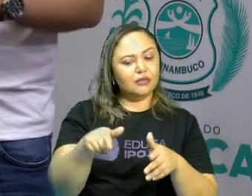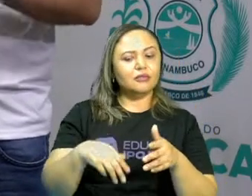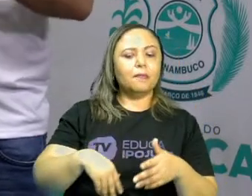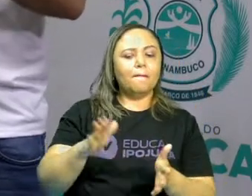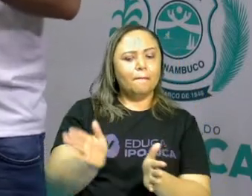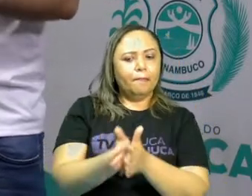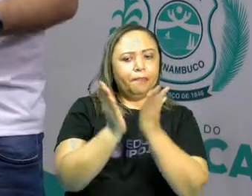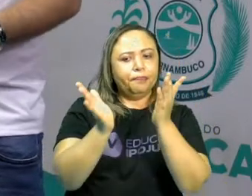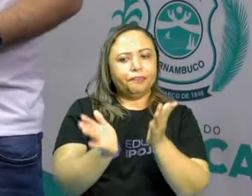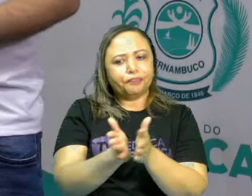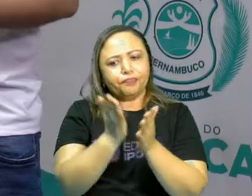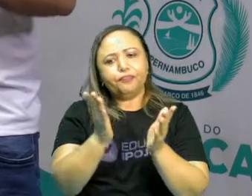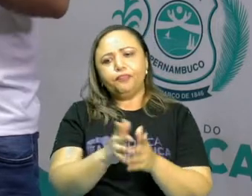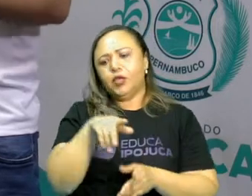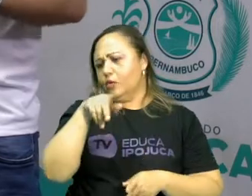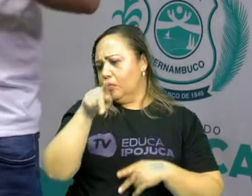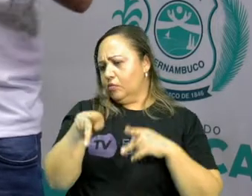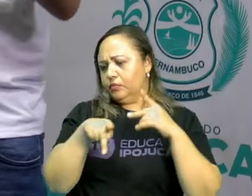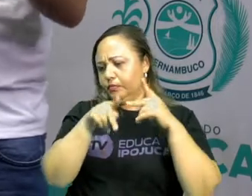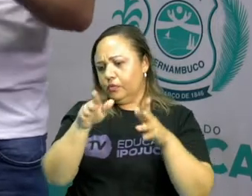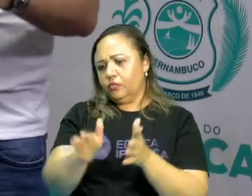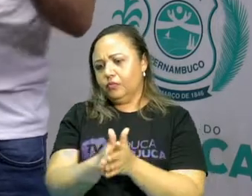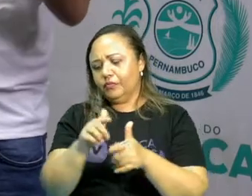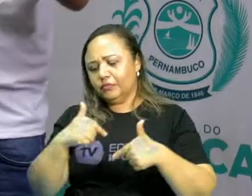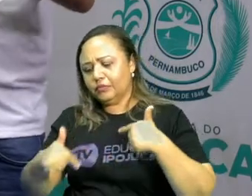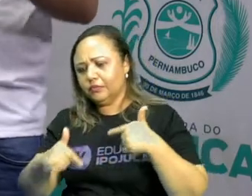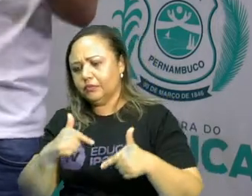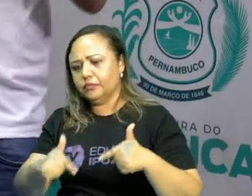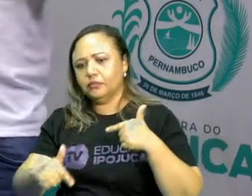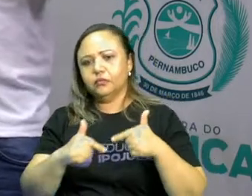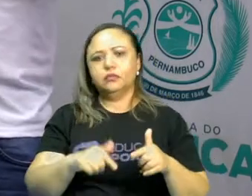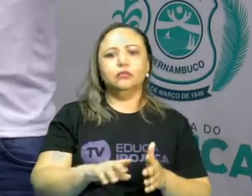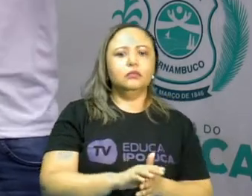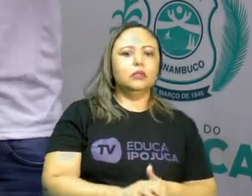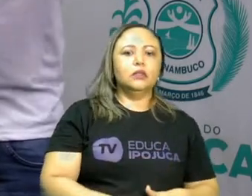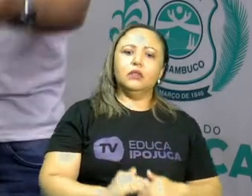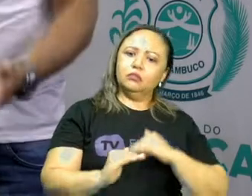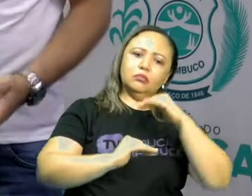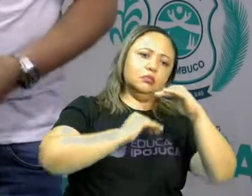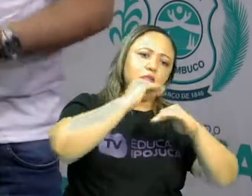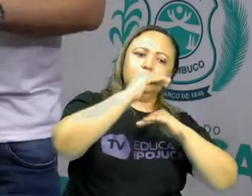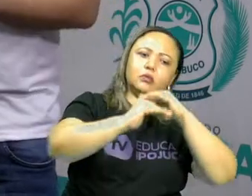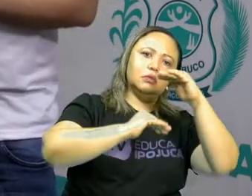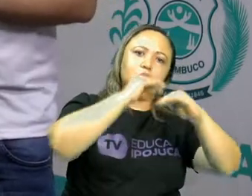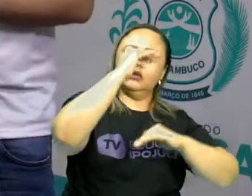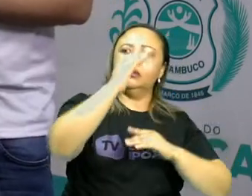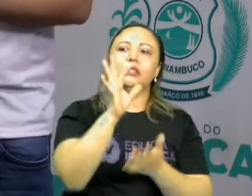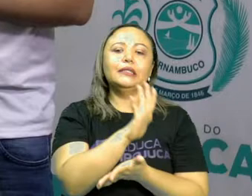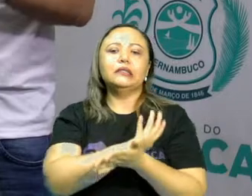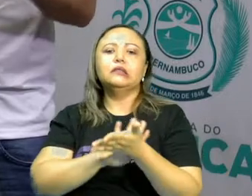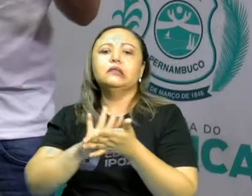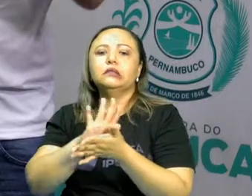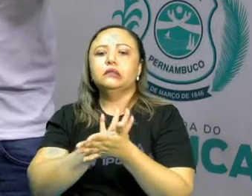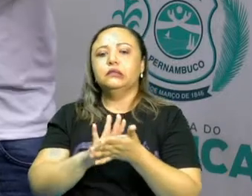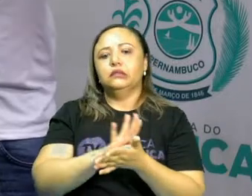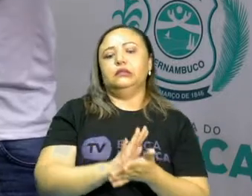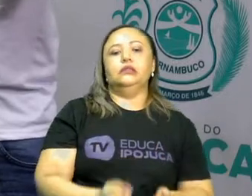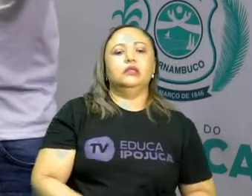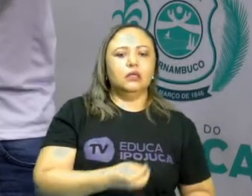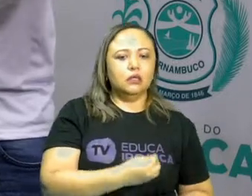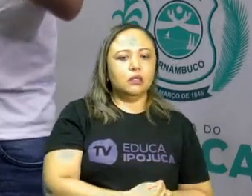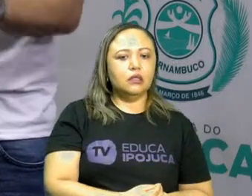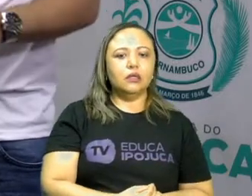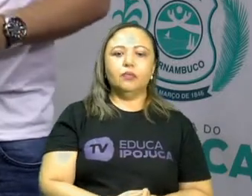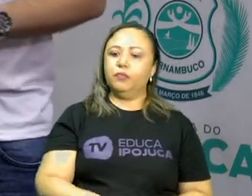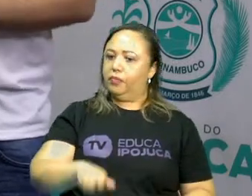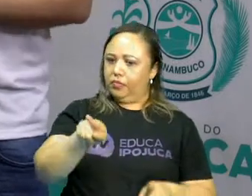de vida para a pobreza com o fato delas trabalhar em não poder progredir na vida porque ela lá